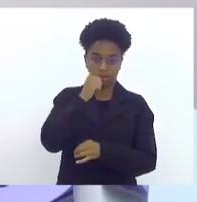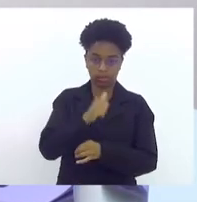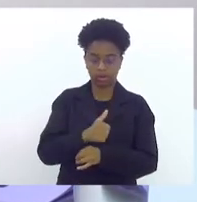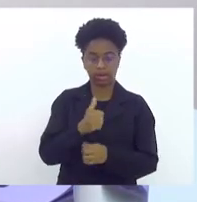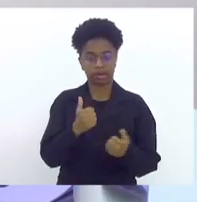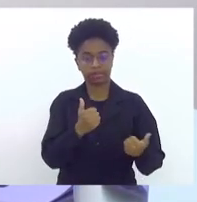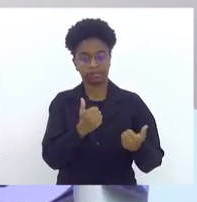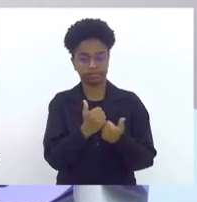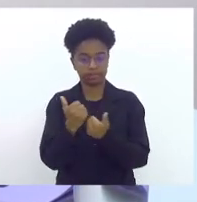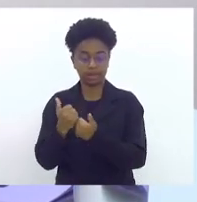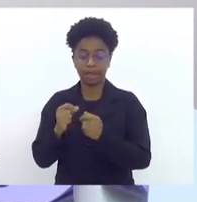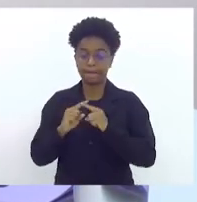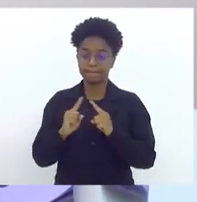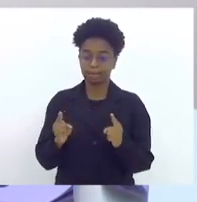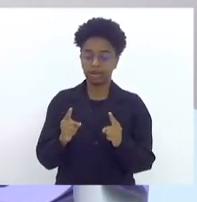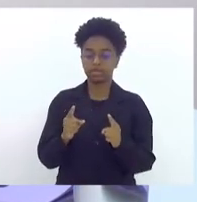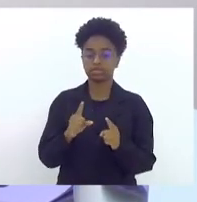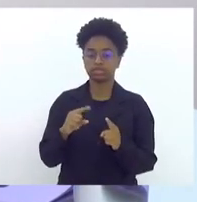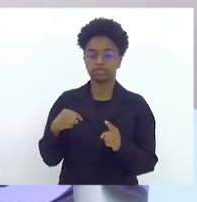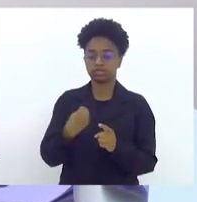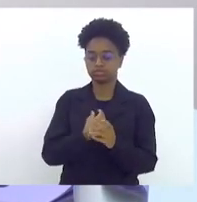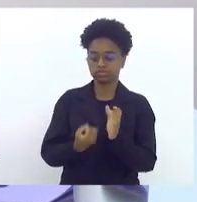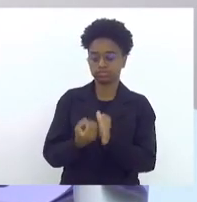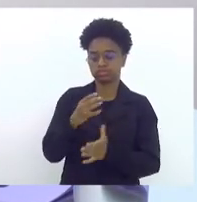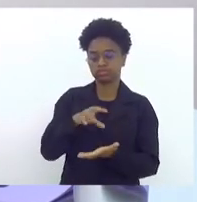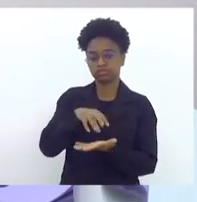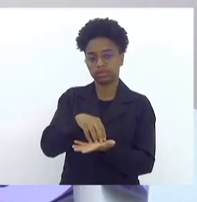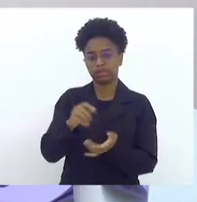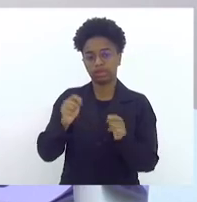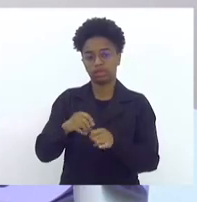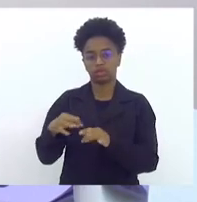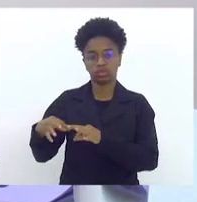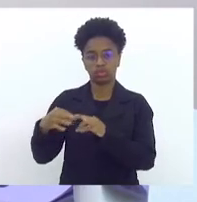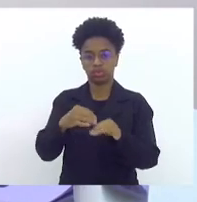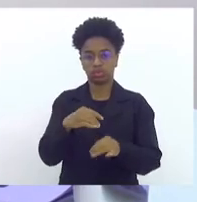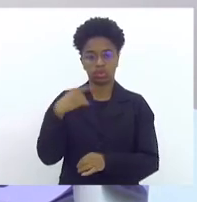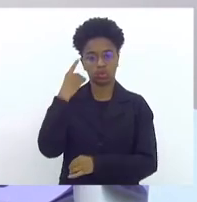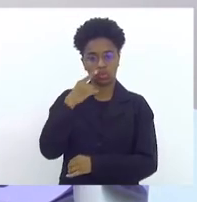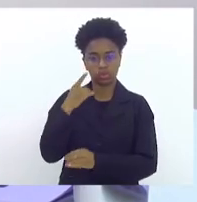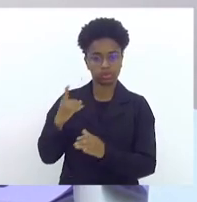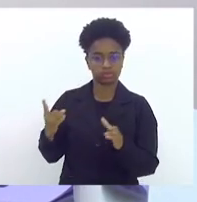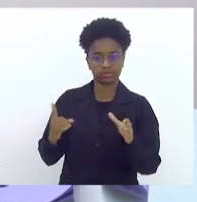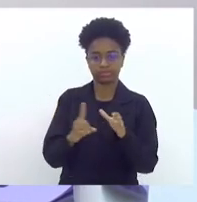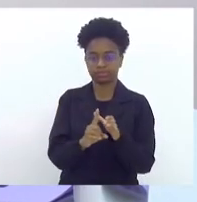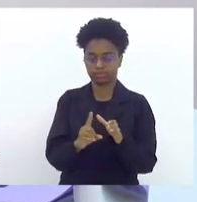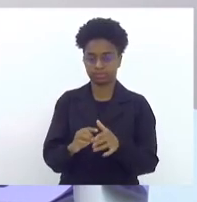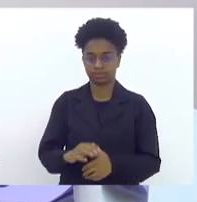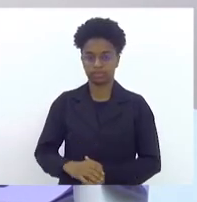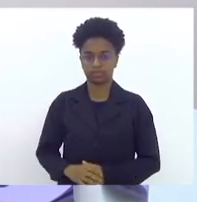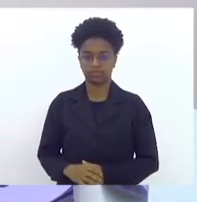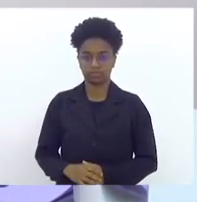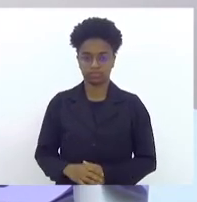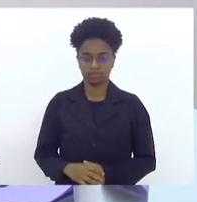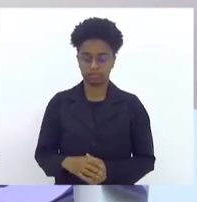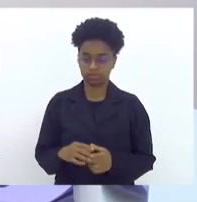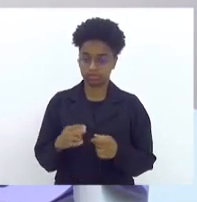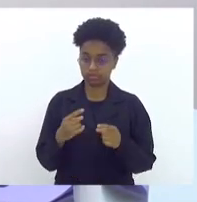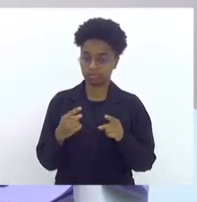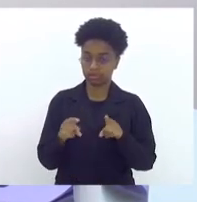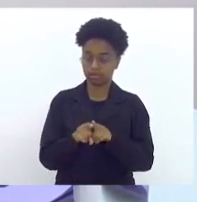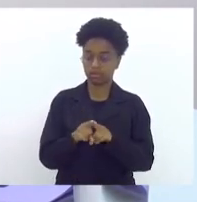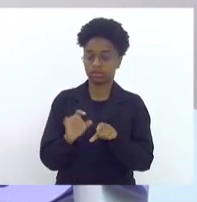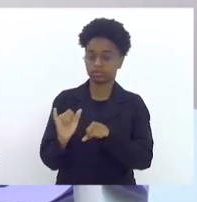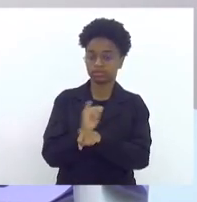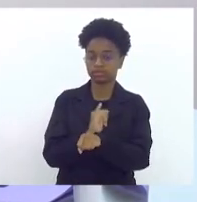procuradoria vai abrir esse leque de integração de todas as parlamentares que fazem parte desse dessa legislatura e é mais